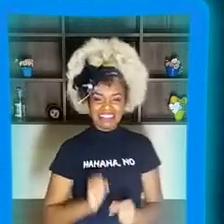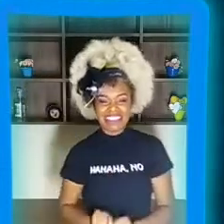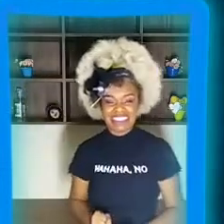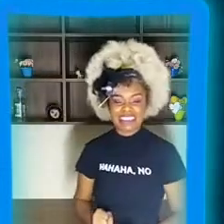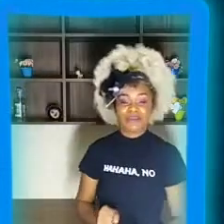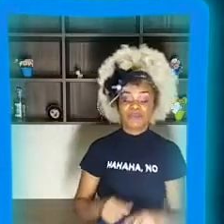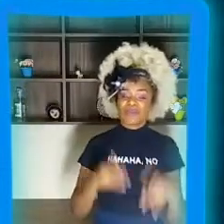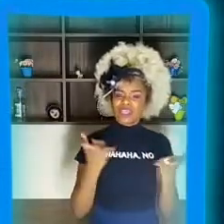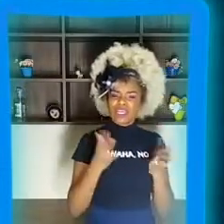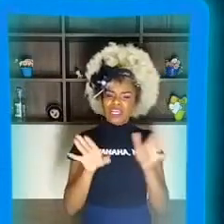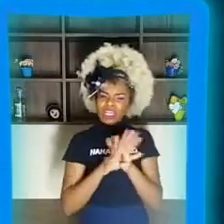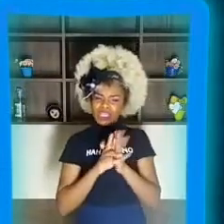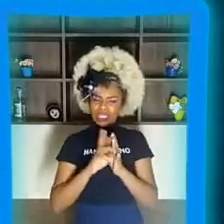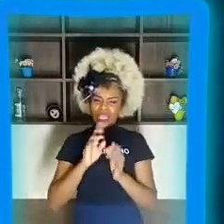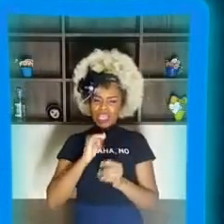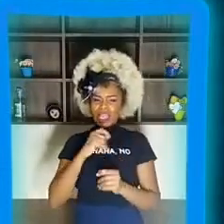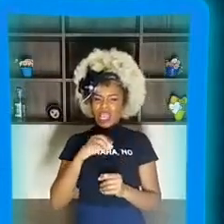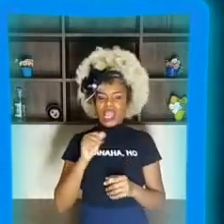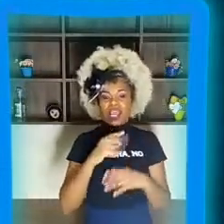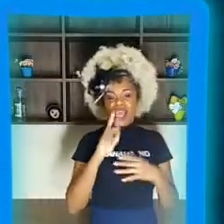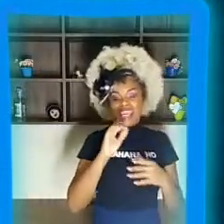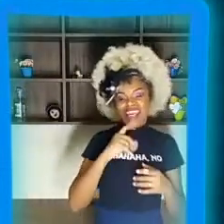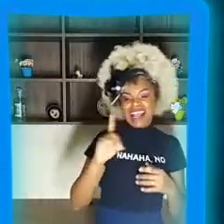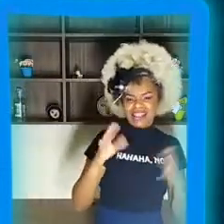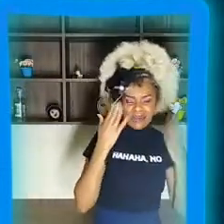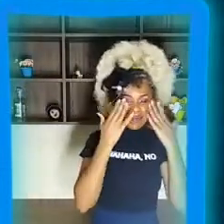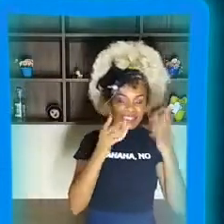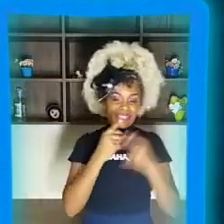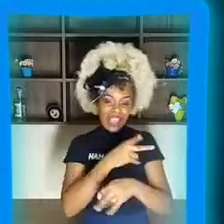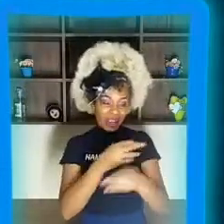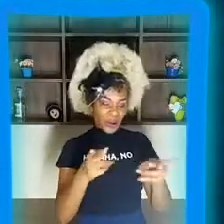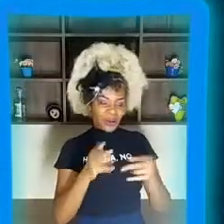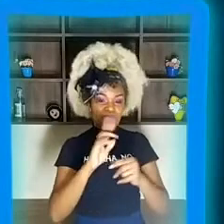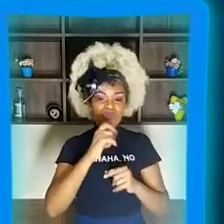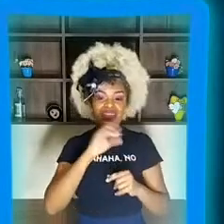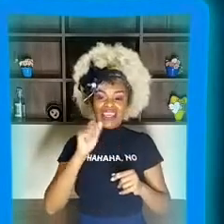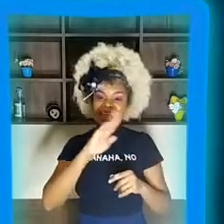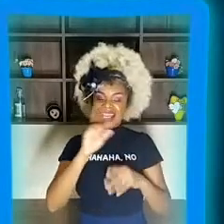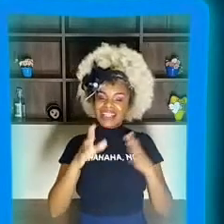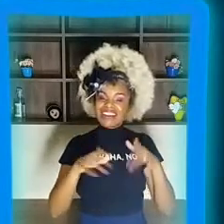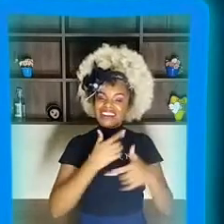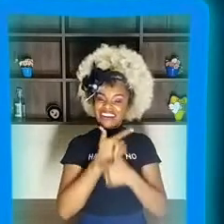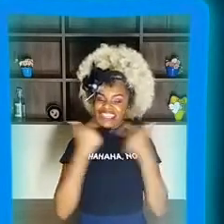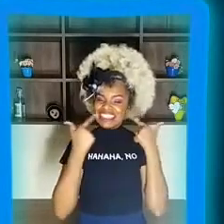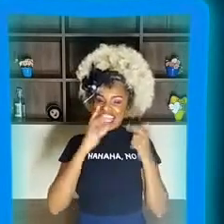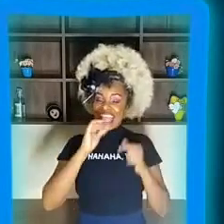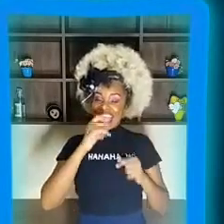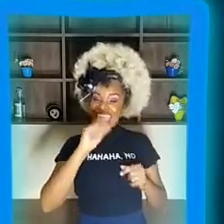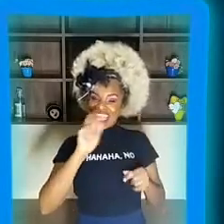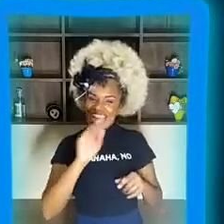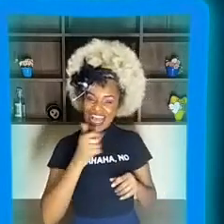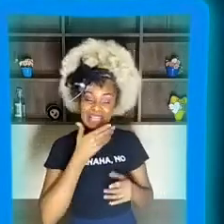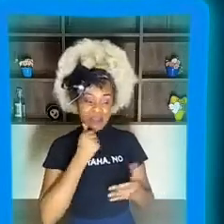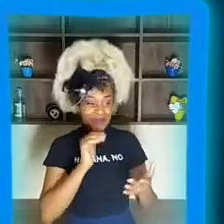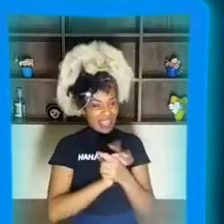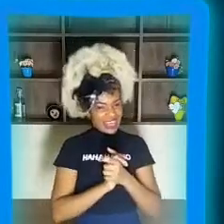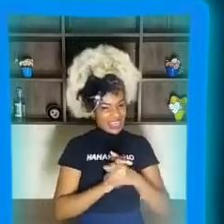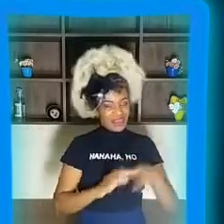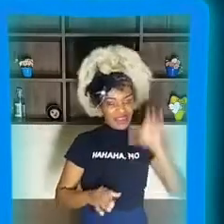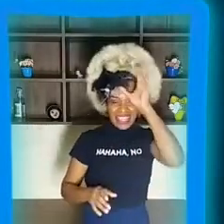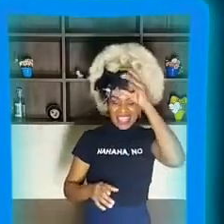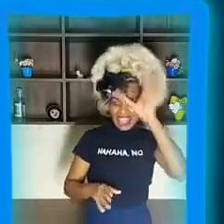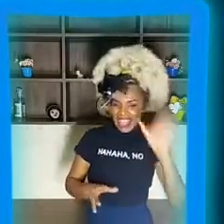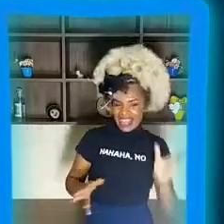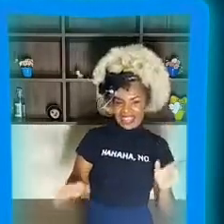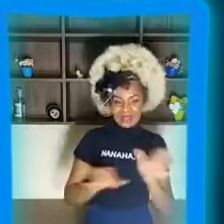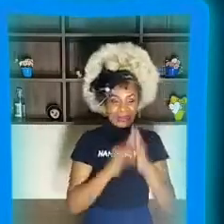Chega aqui, Ricardo. Deixa eu apresentar você pra galera. Vem cá. Gente! Olha aqui, vamos conhecer o seu Ricardo. Isso aqui é o marido de Carla. Vem cá. Não, chega aqui,